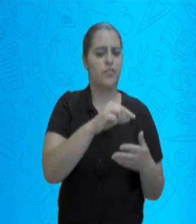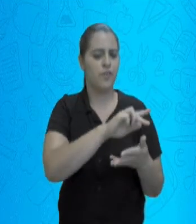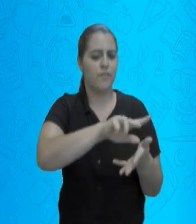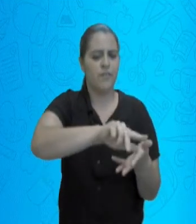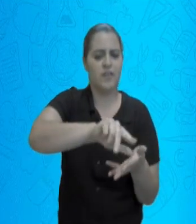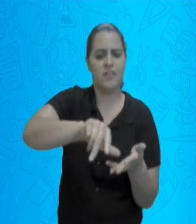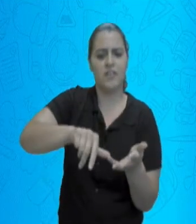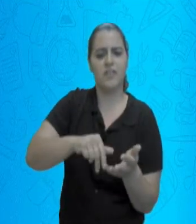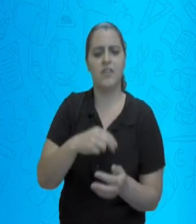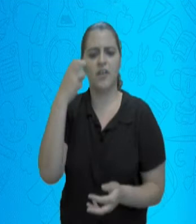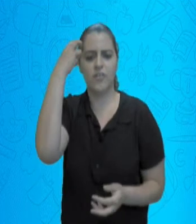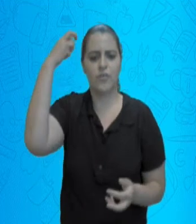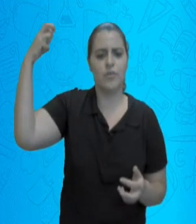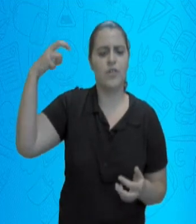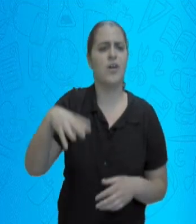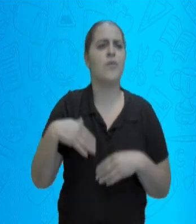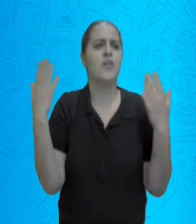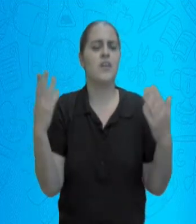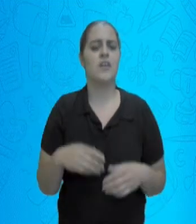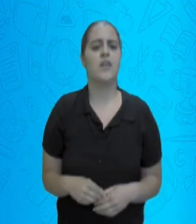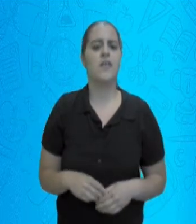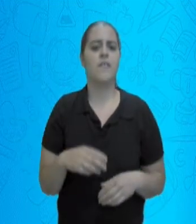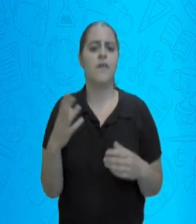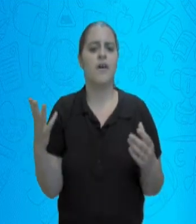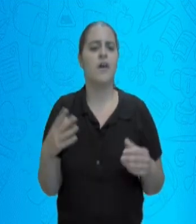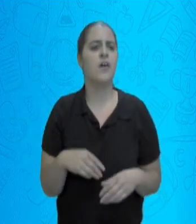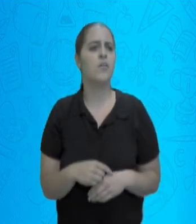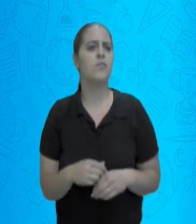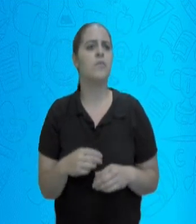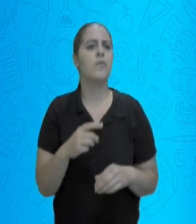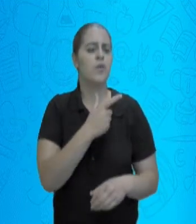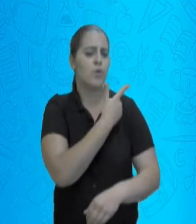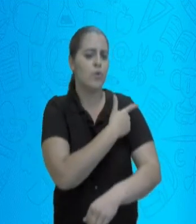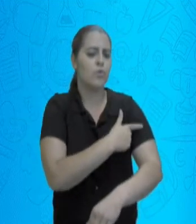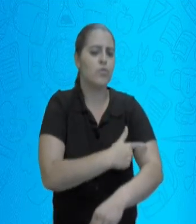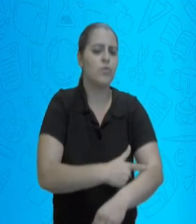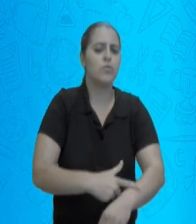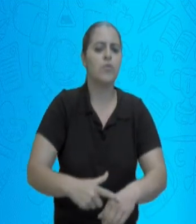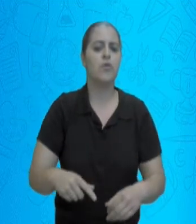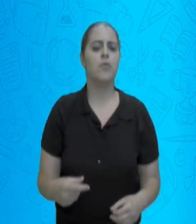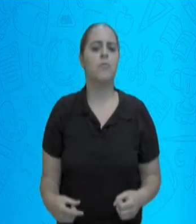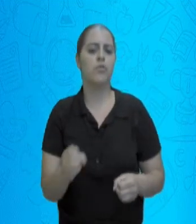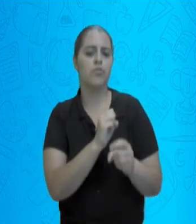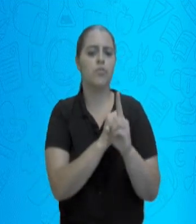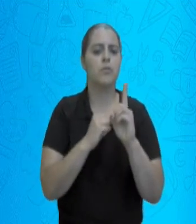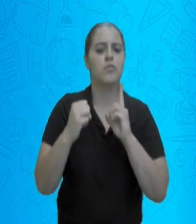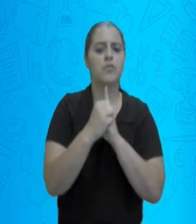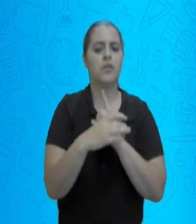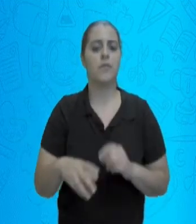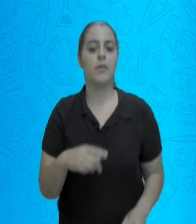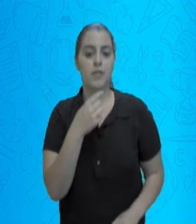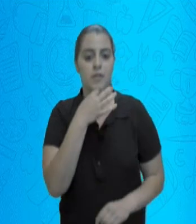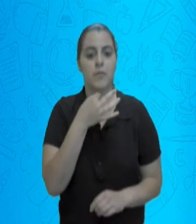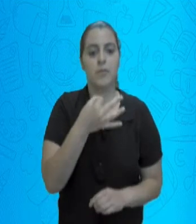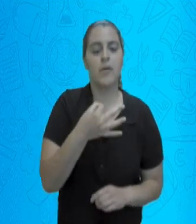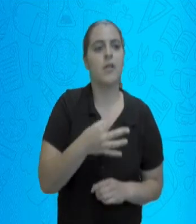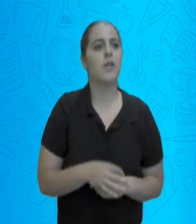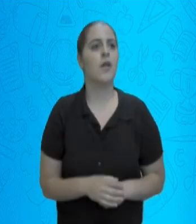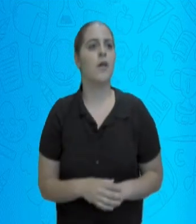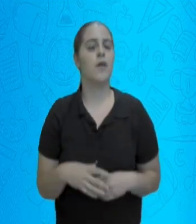refere-se aos diferentes costumes de uma sociedade, entre os quais podemos citar, por exemplo,